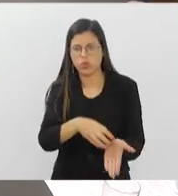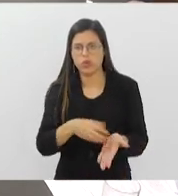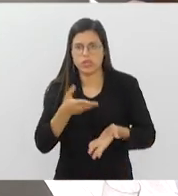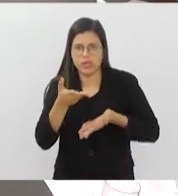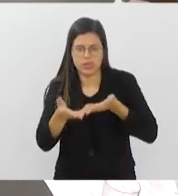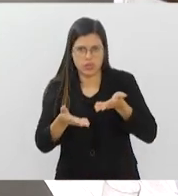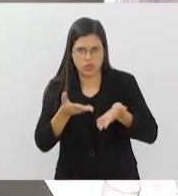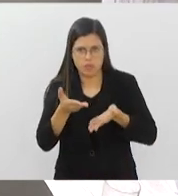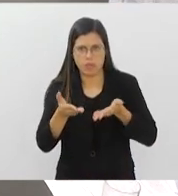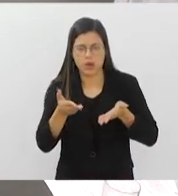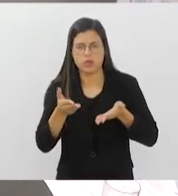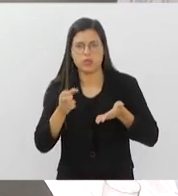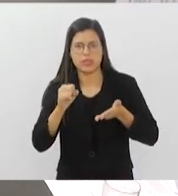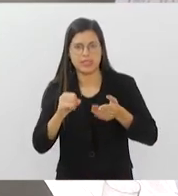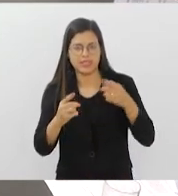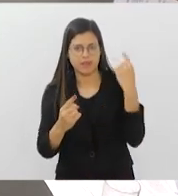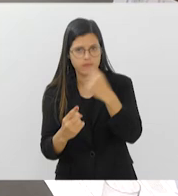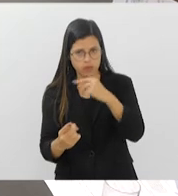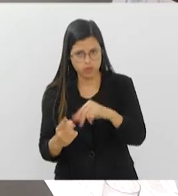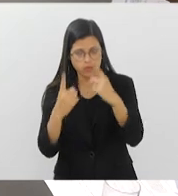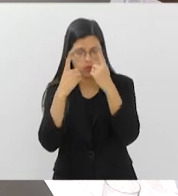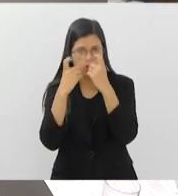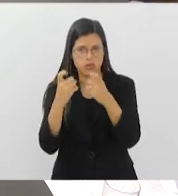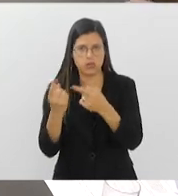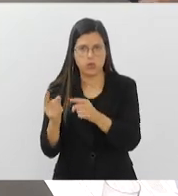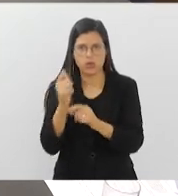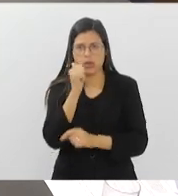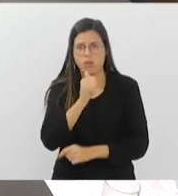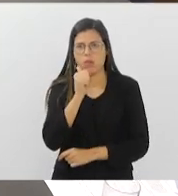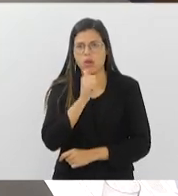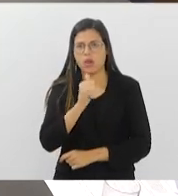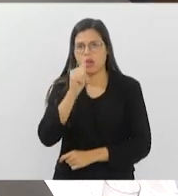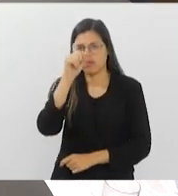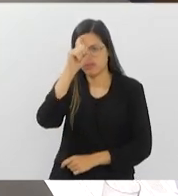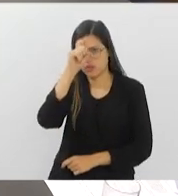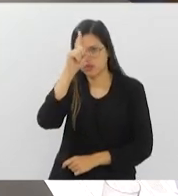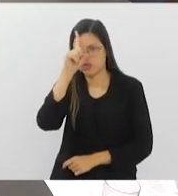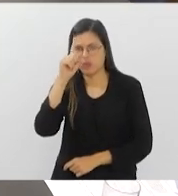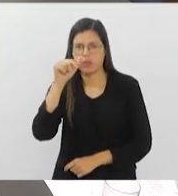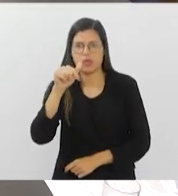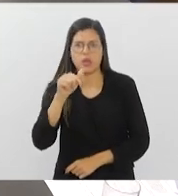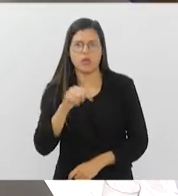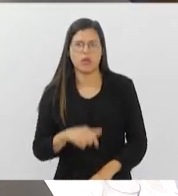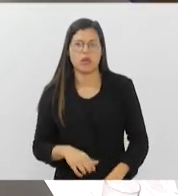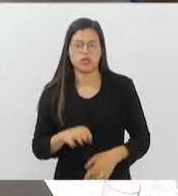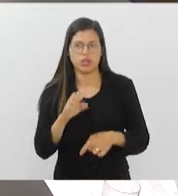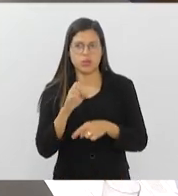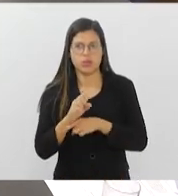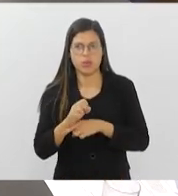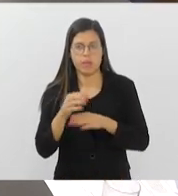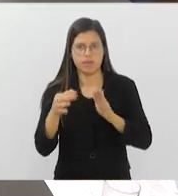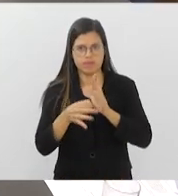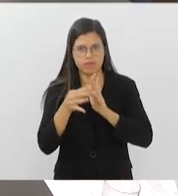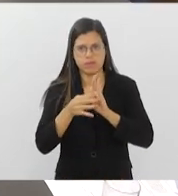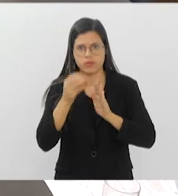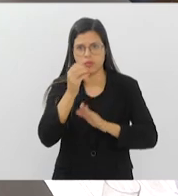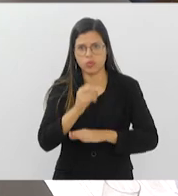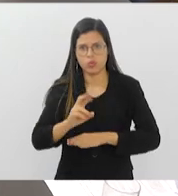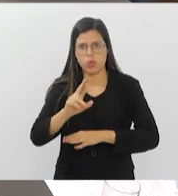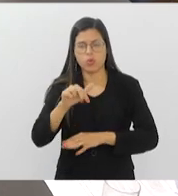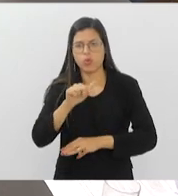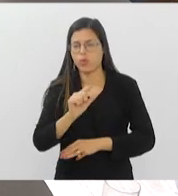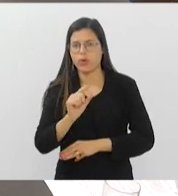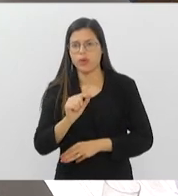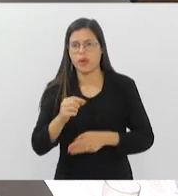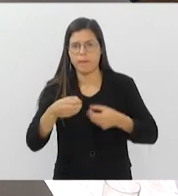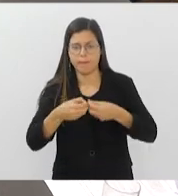mulher nas unidades hospitalares da rede pública estadual. O parecer do deputado doutor Serginho é pela